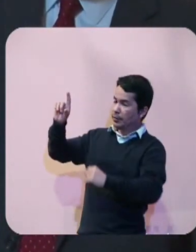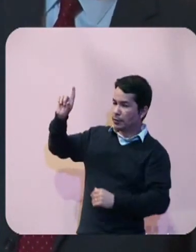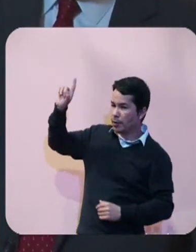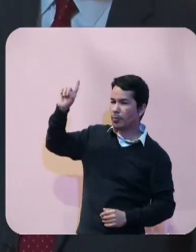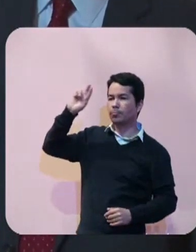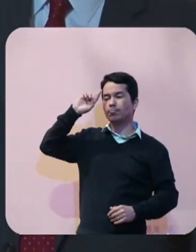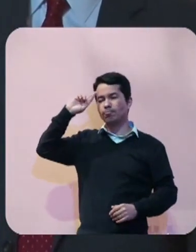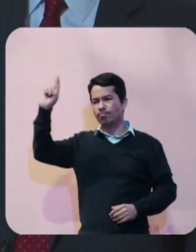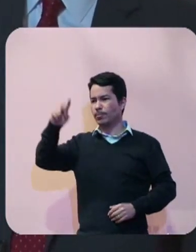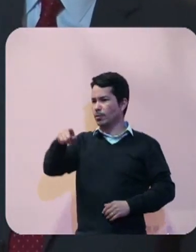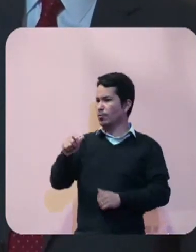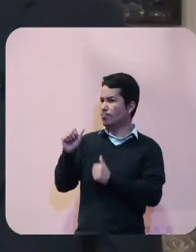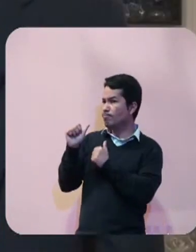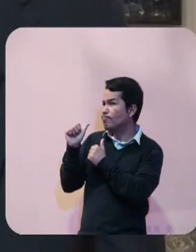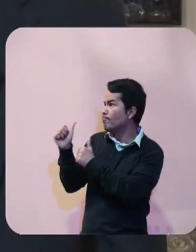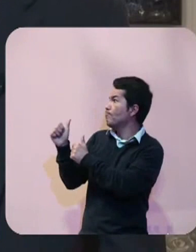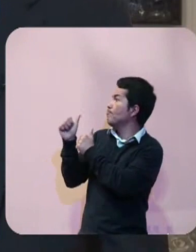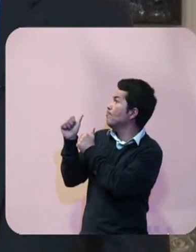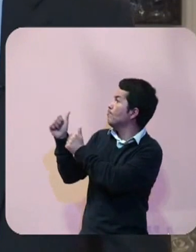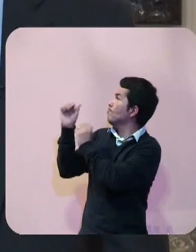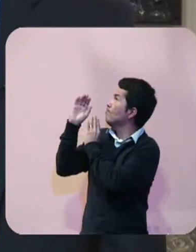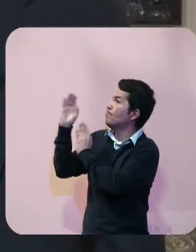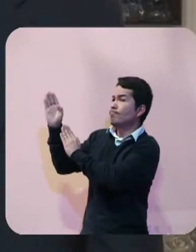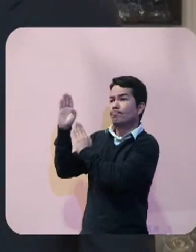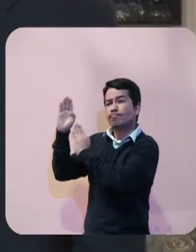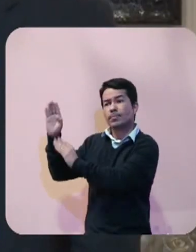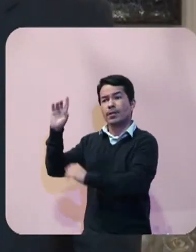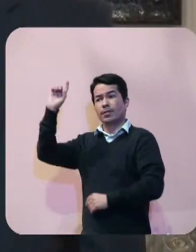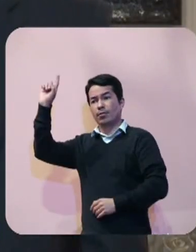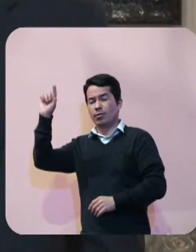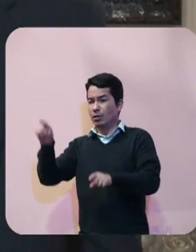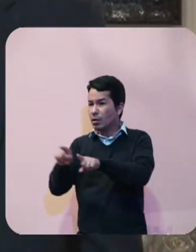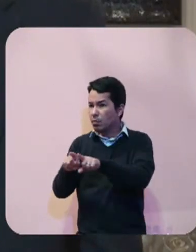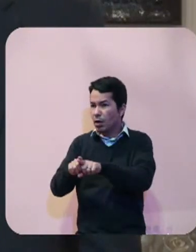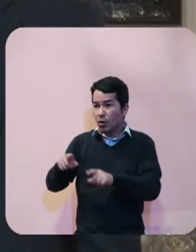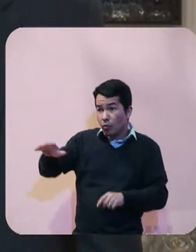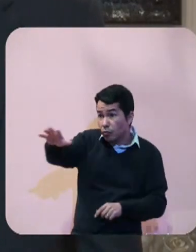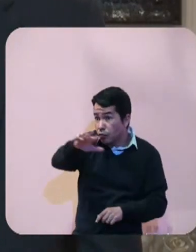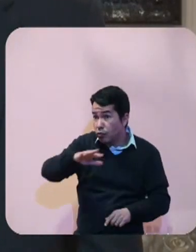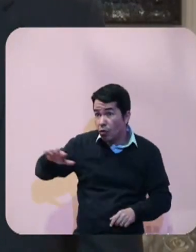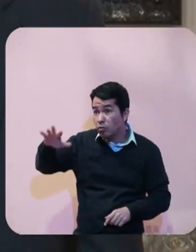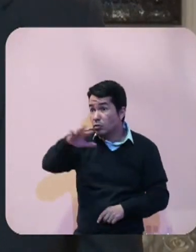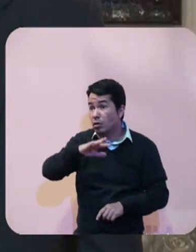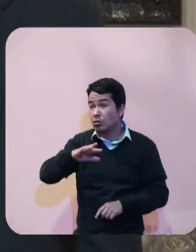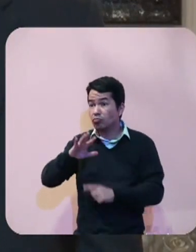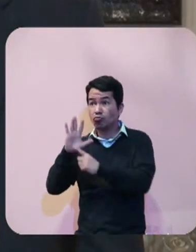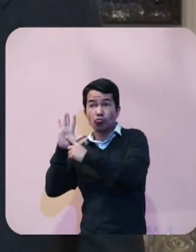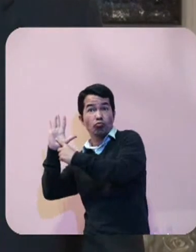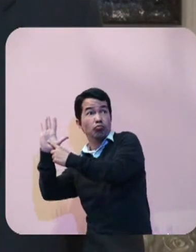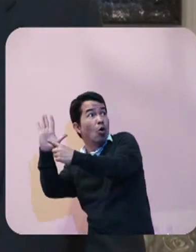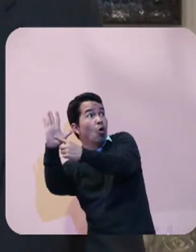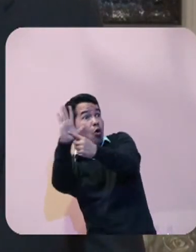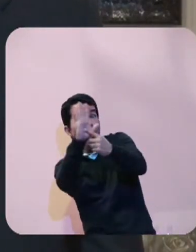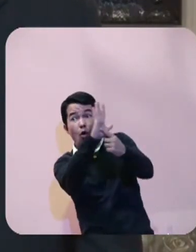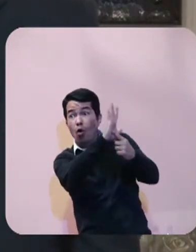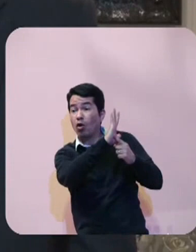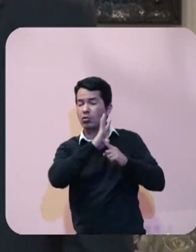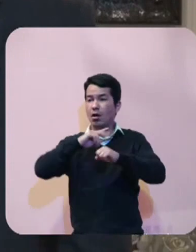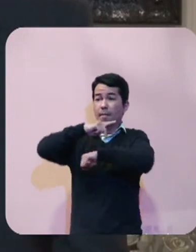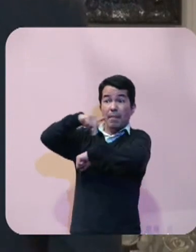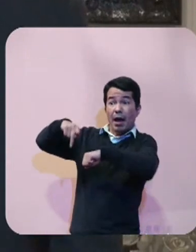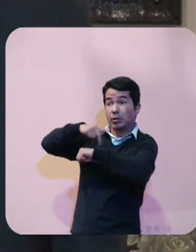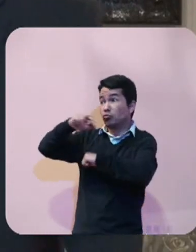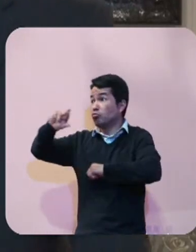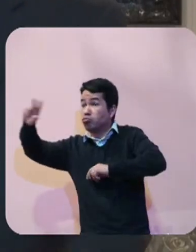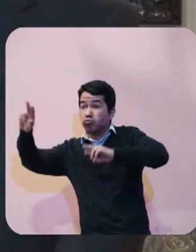andarem nos caminhos dele. Então todos os povos da terra verão que vocês pertencem ao Senhor e terão medo de